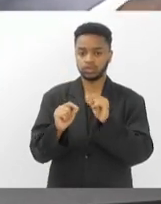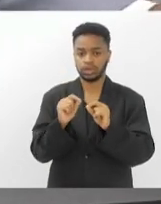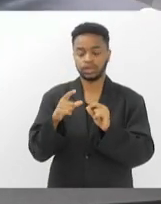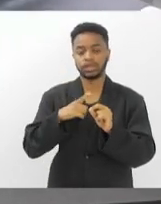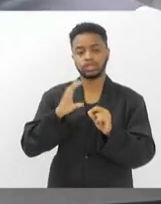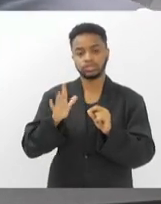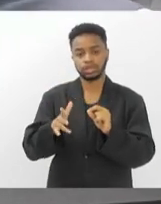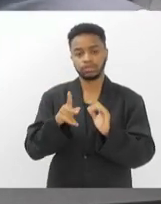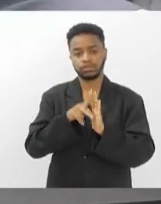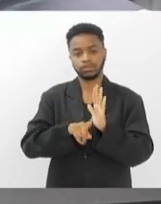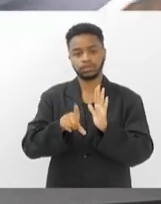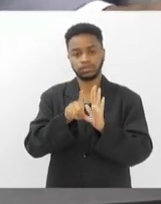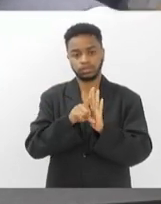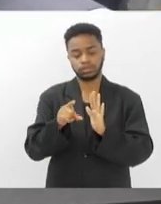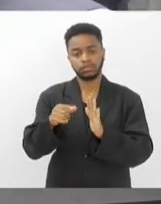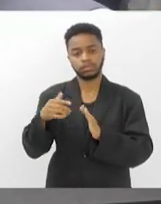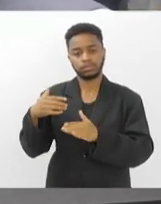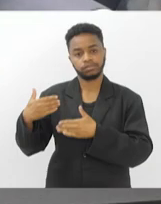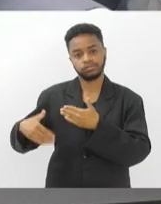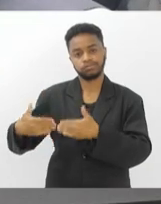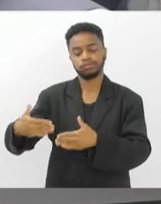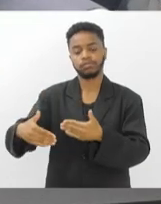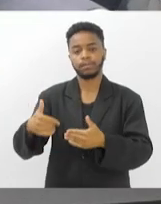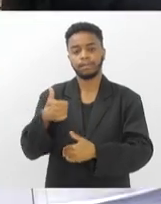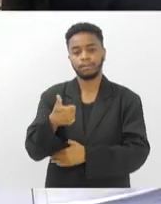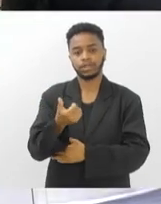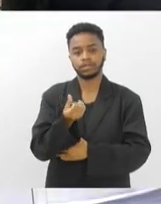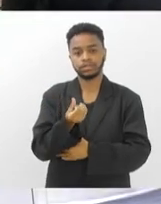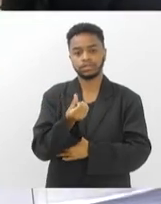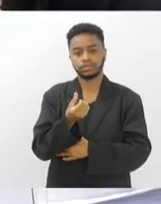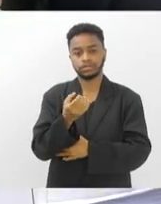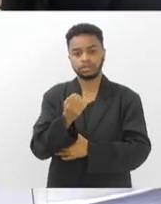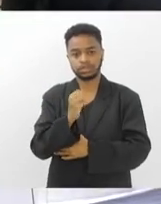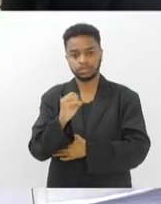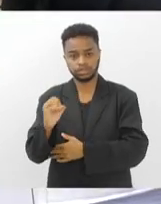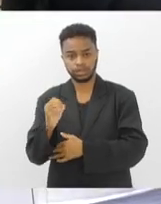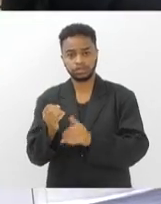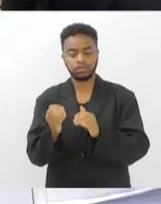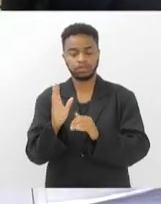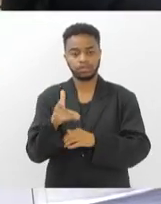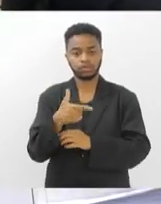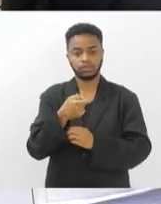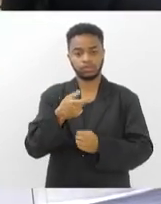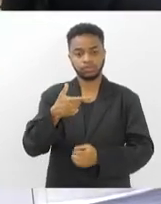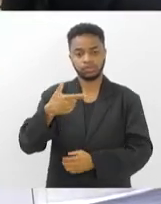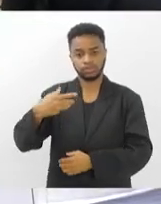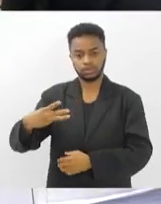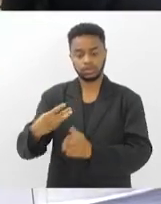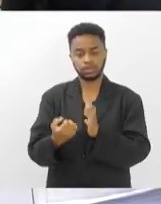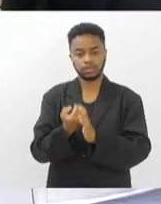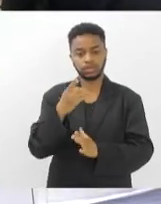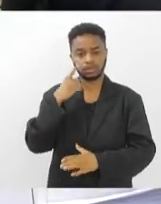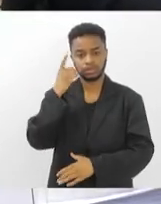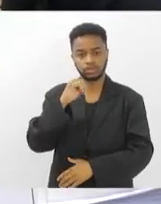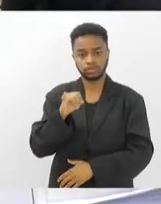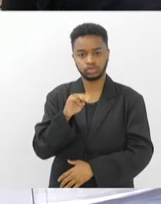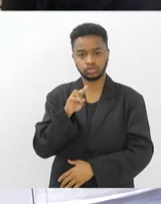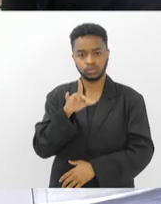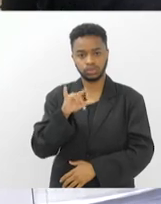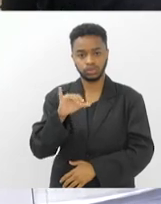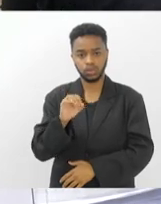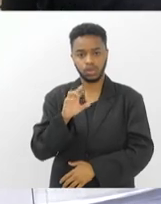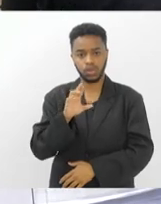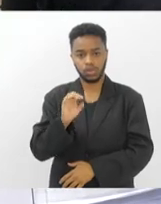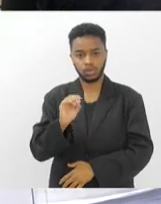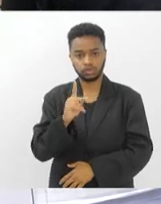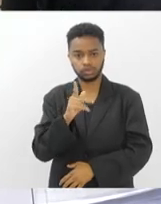um projeto de lei tramitando 1623, de autoria do deputado Júlio Rocha, que fala da